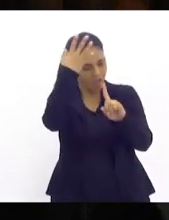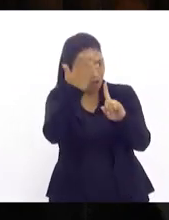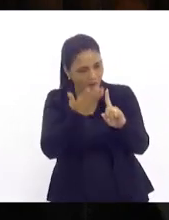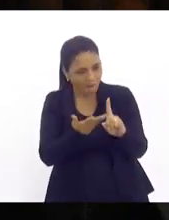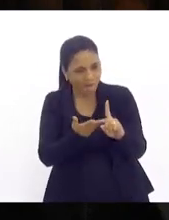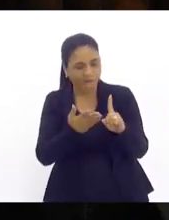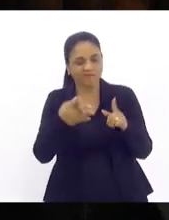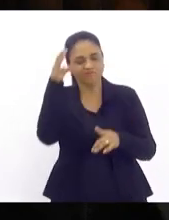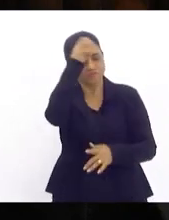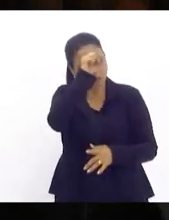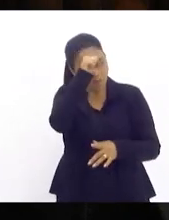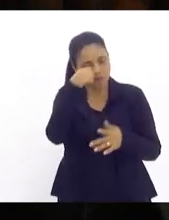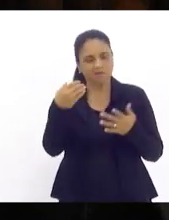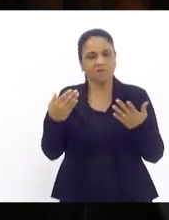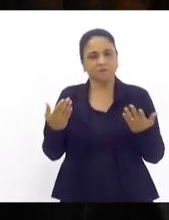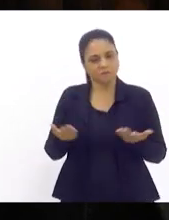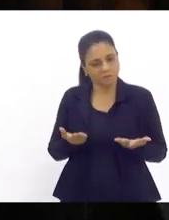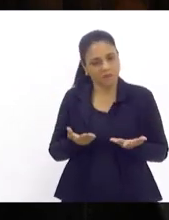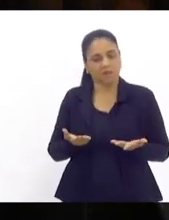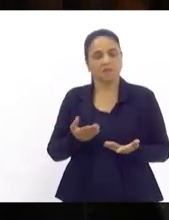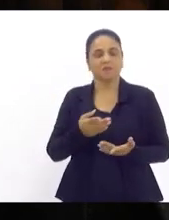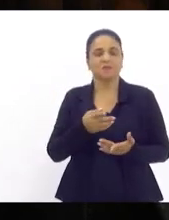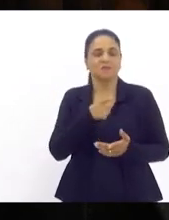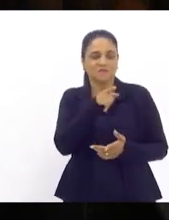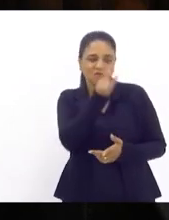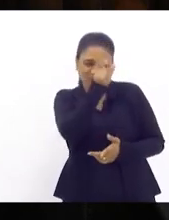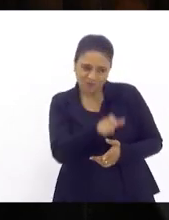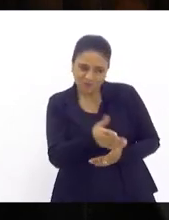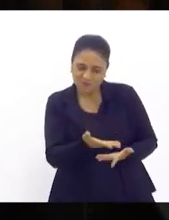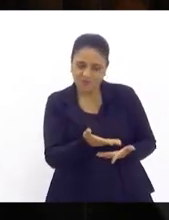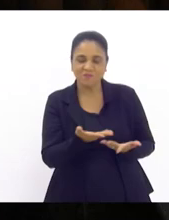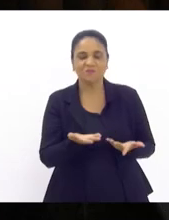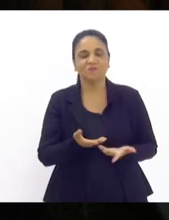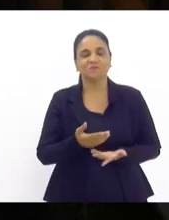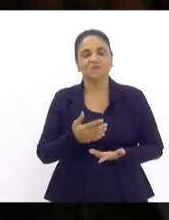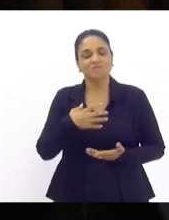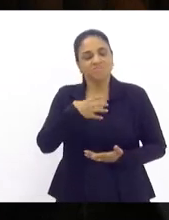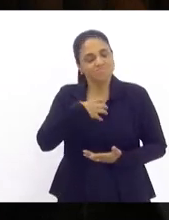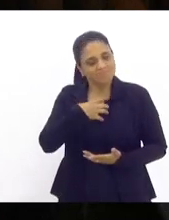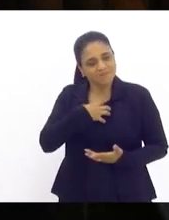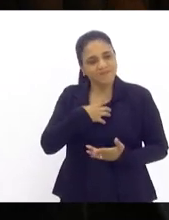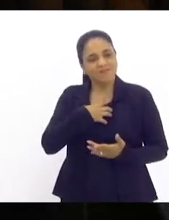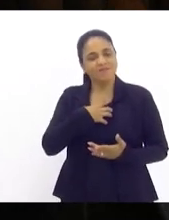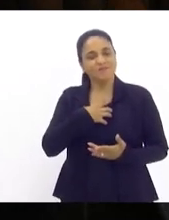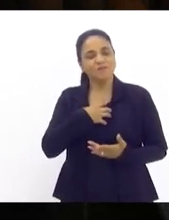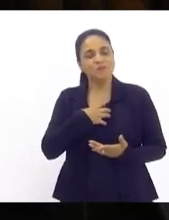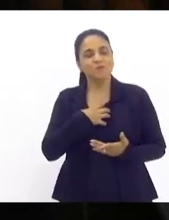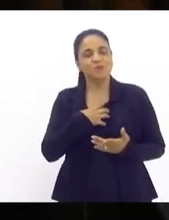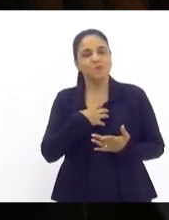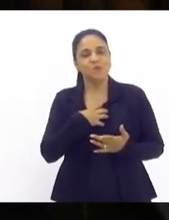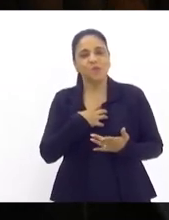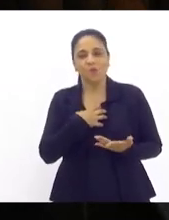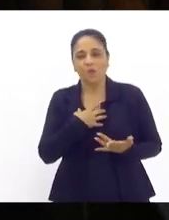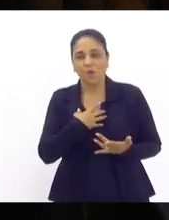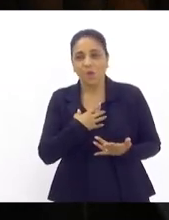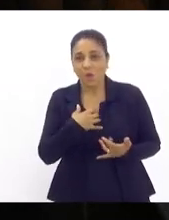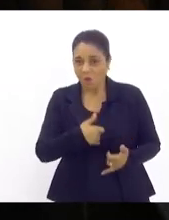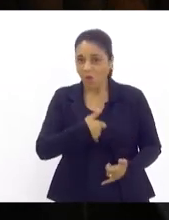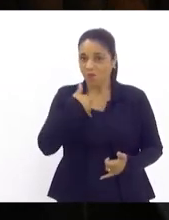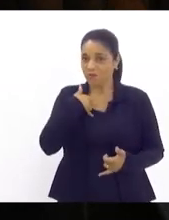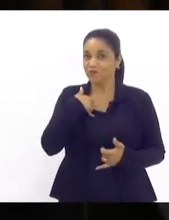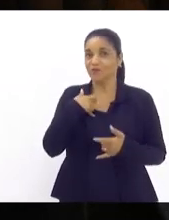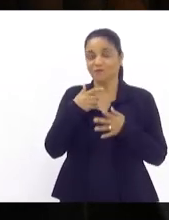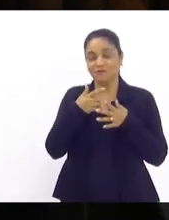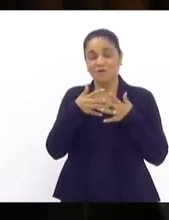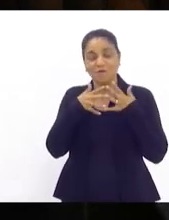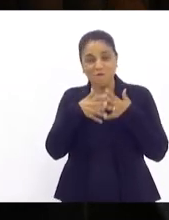Vossa Excelência aqui também. Então, eu me sinto honrado quando a senhora também me confunde com meu irmão,